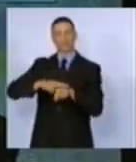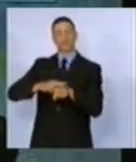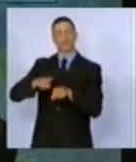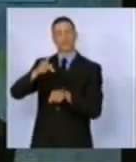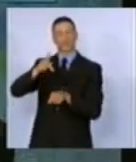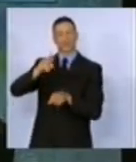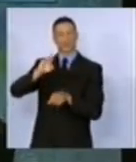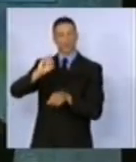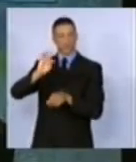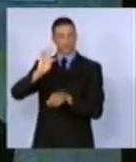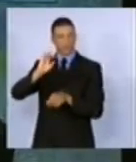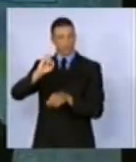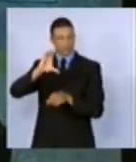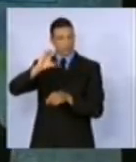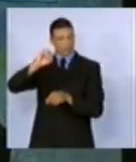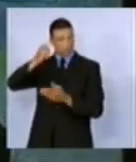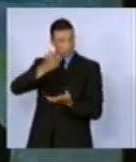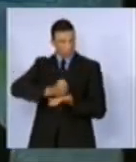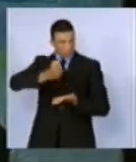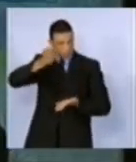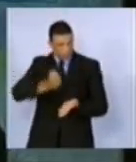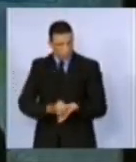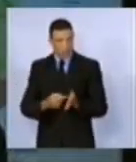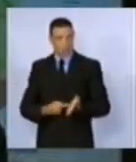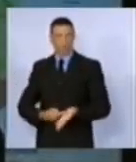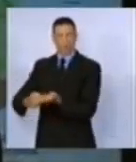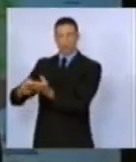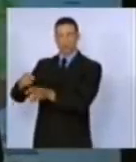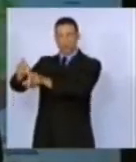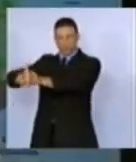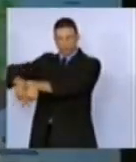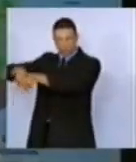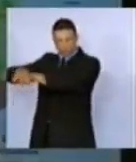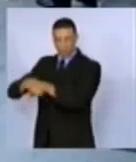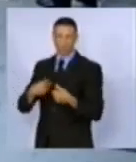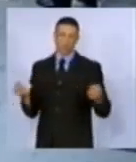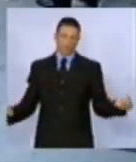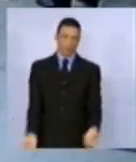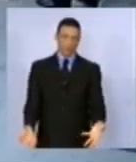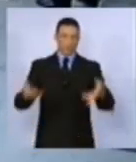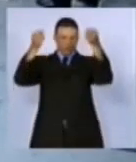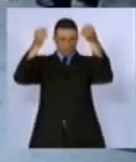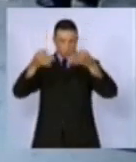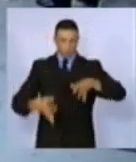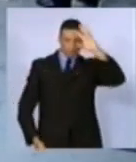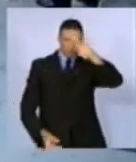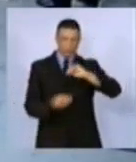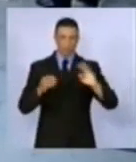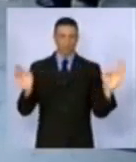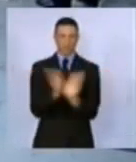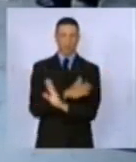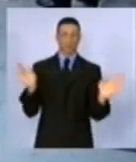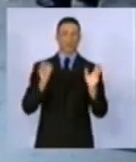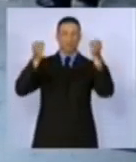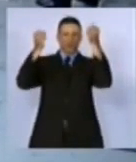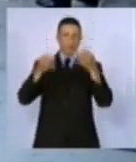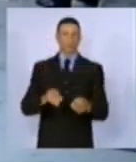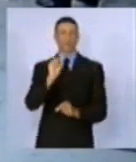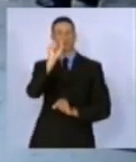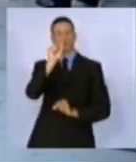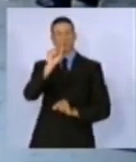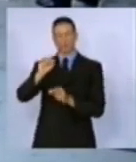agroambiental com o setor sucro energético e o zoneamento agroambiental falar rapidinho o zoneamento que tem com objetivo direcionar a